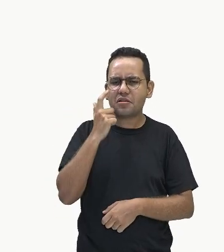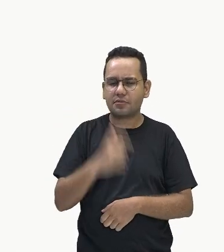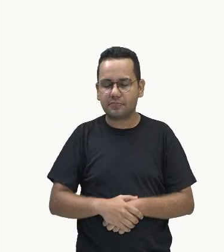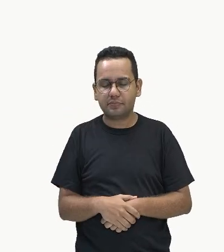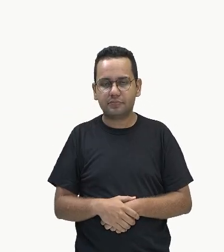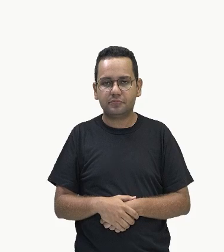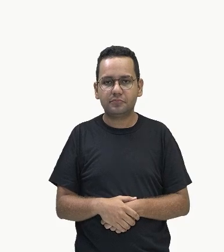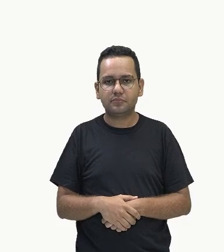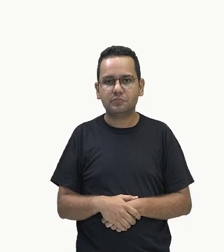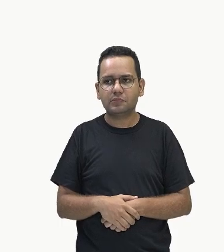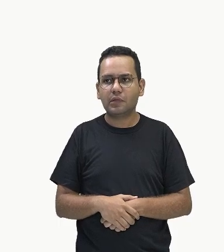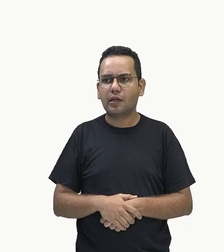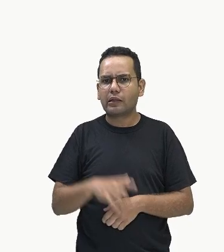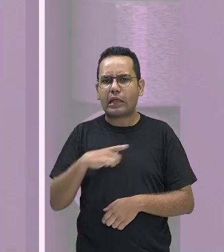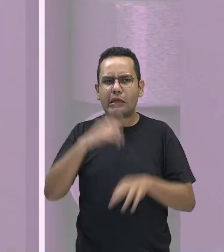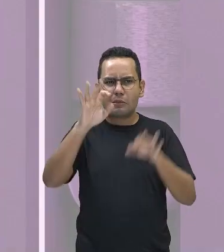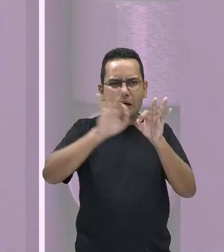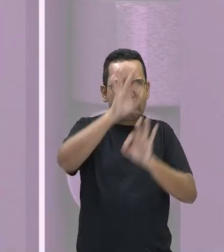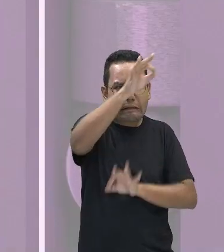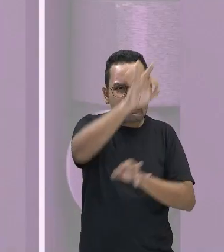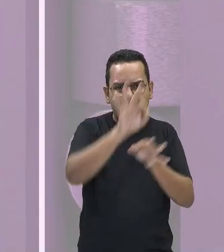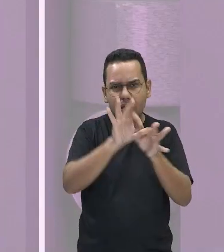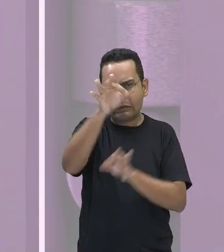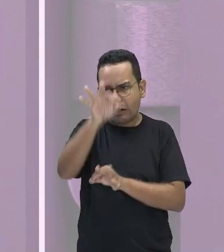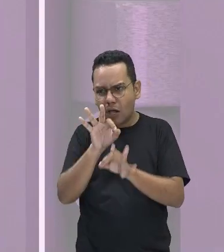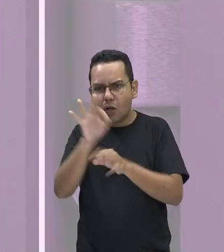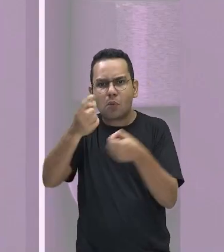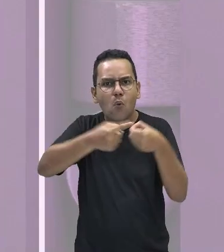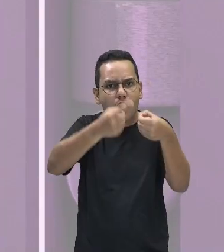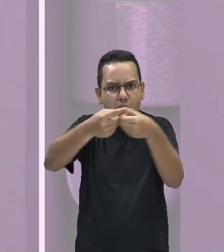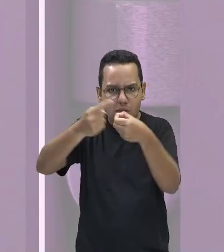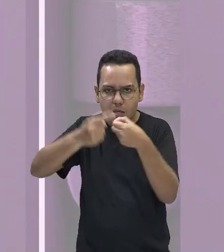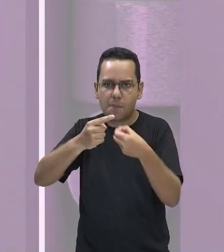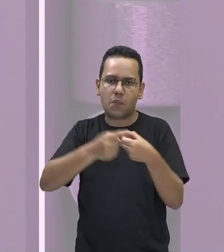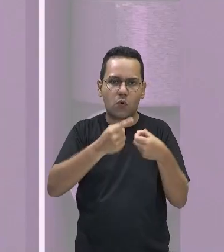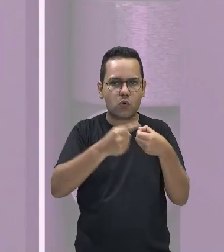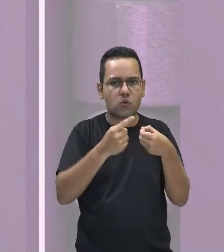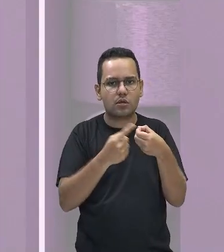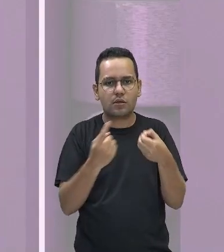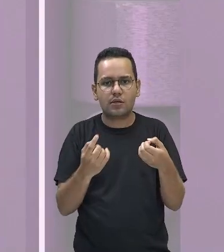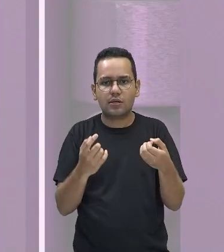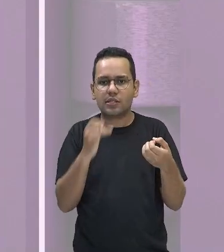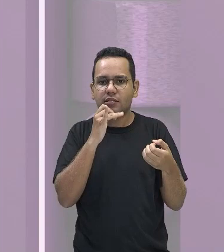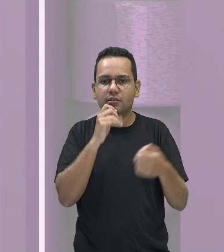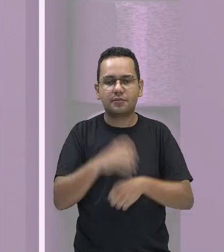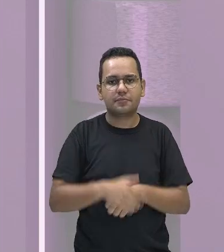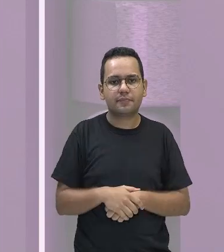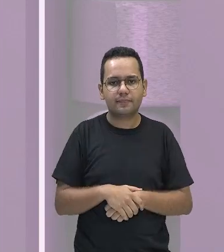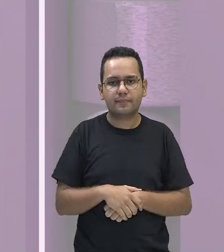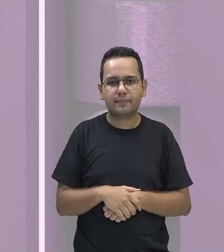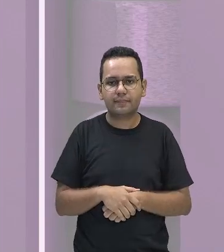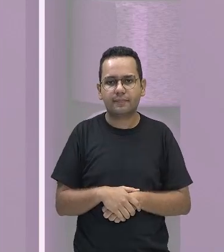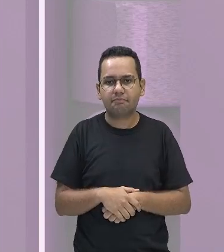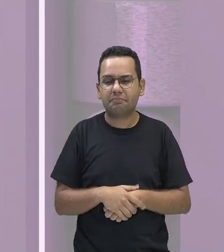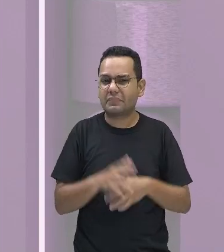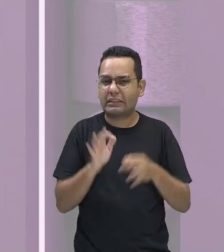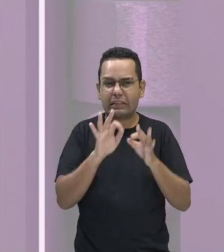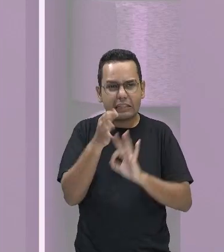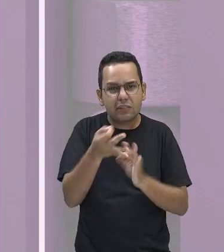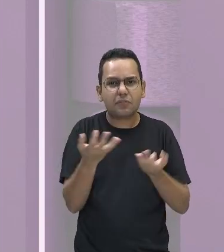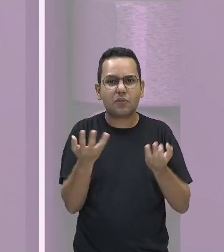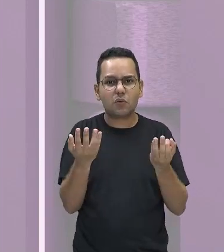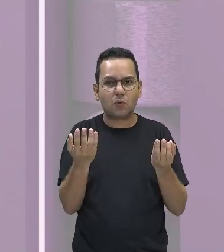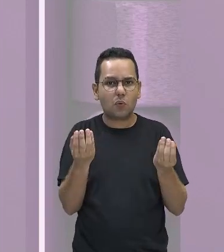lá naqueles municípios bem menores ali, onde é às vezes muito de difícil acesso, tá